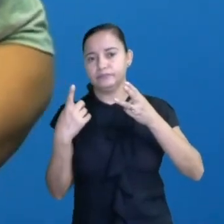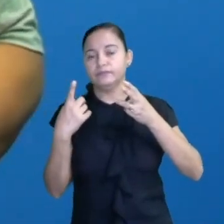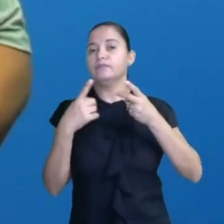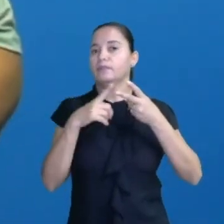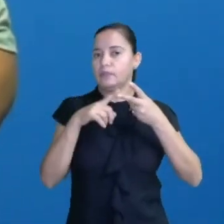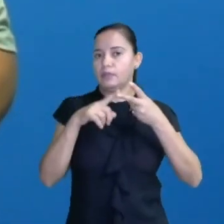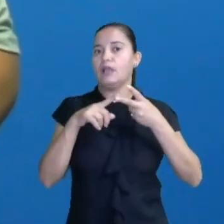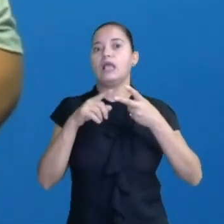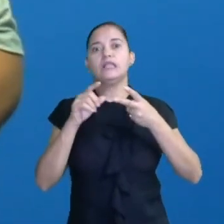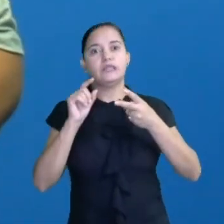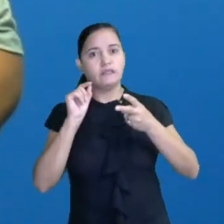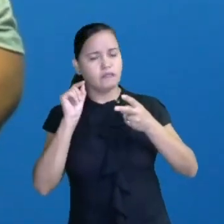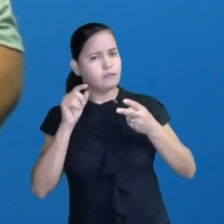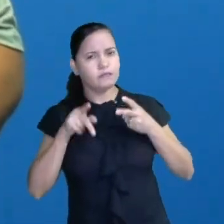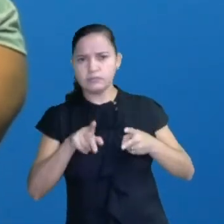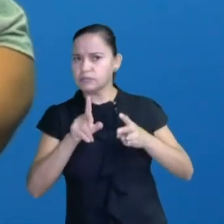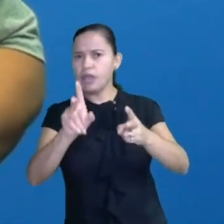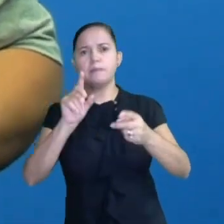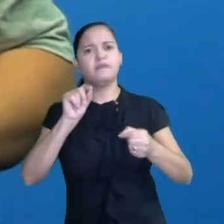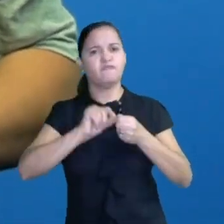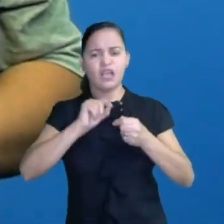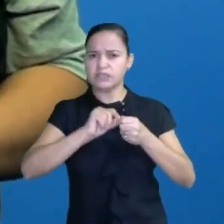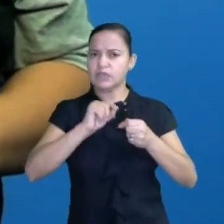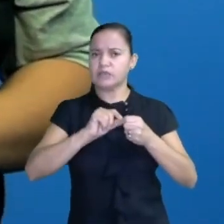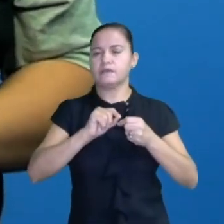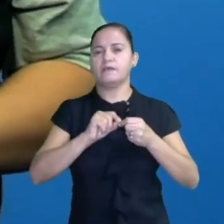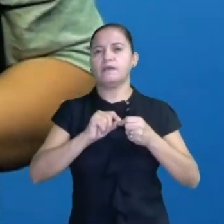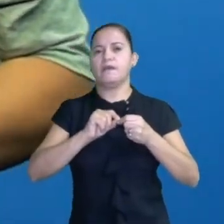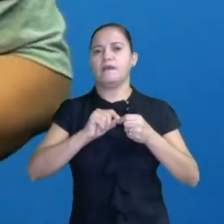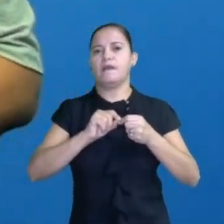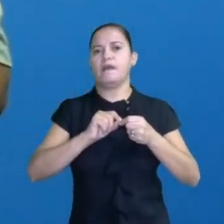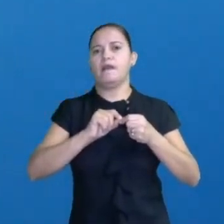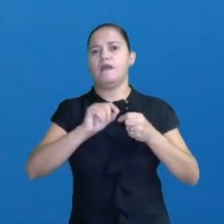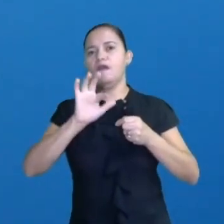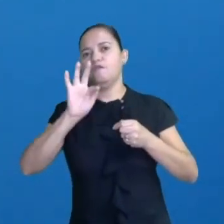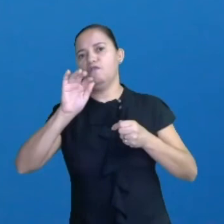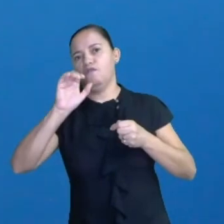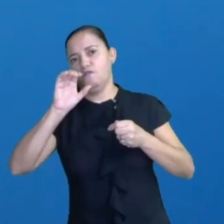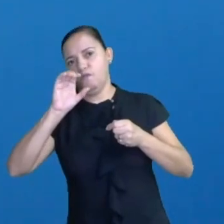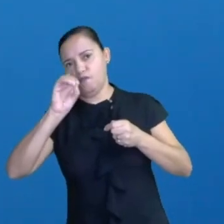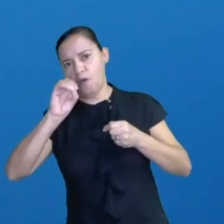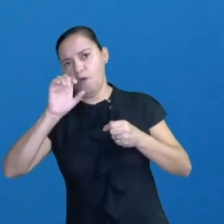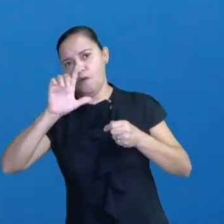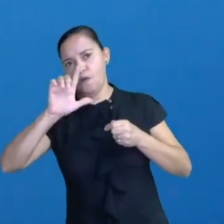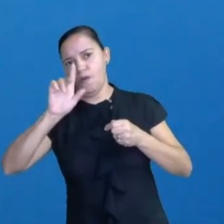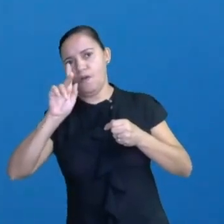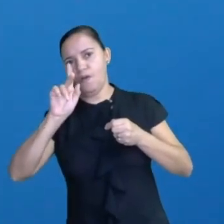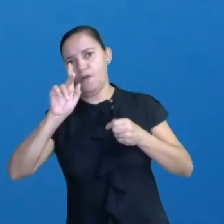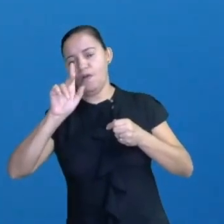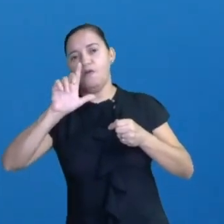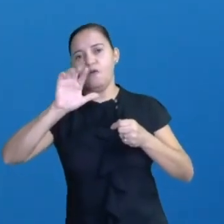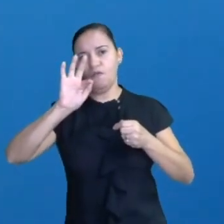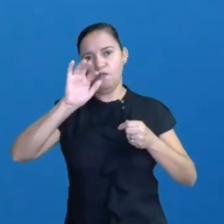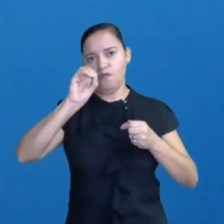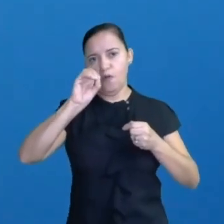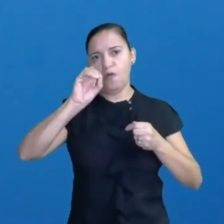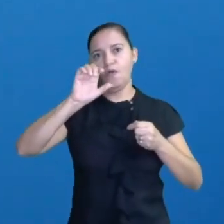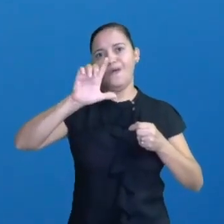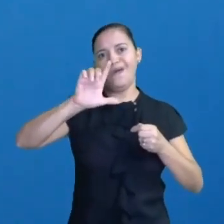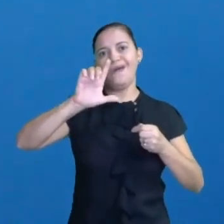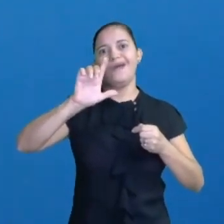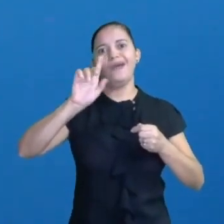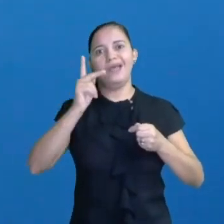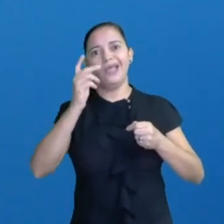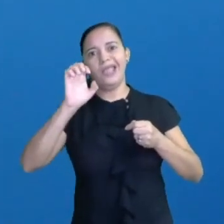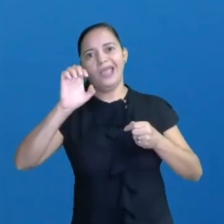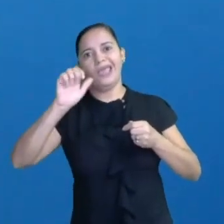Será sempre uma ação, como a gente viu, folhear, terminar, sufixo porque vem depois do